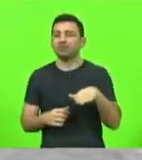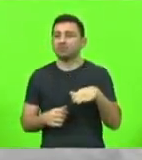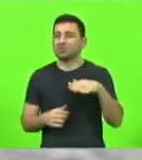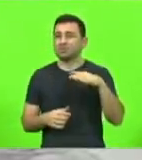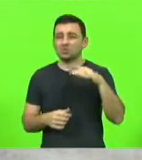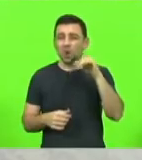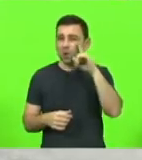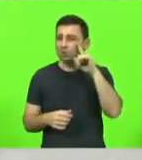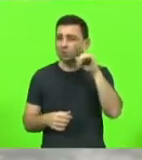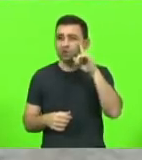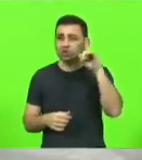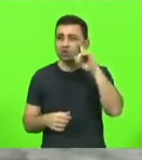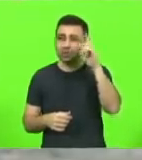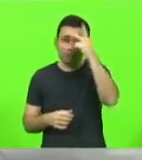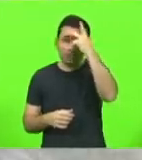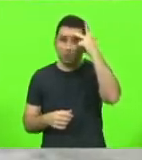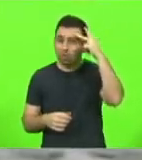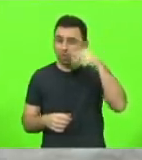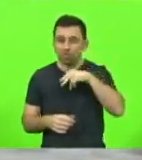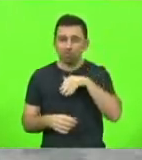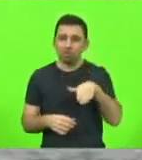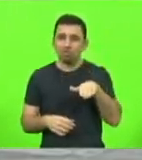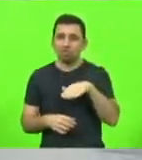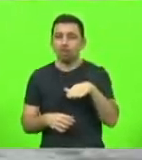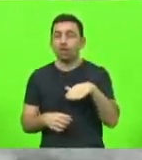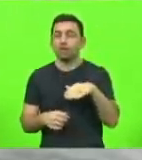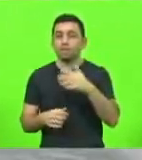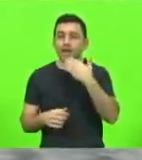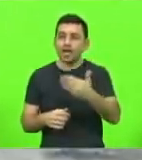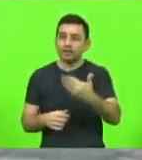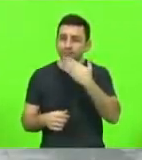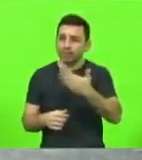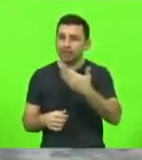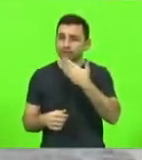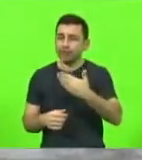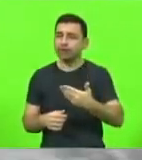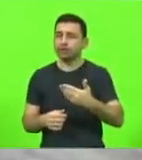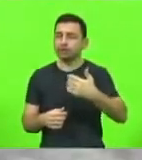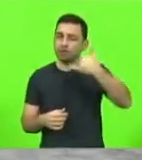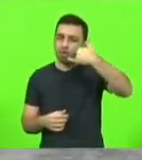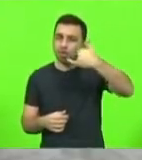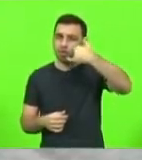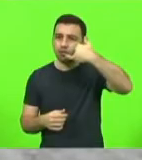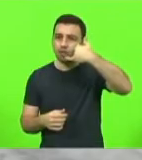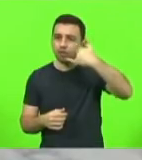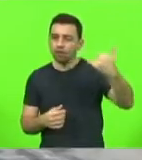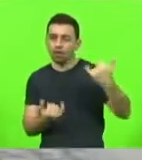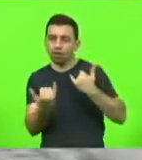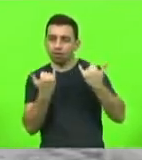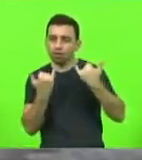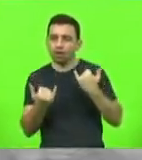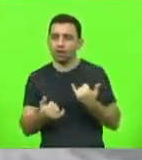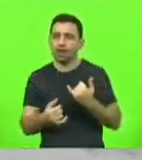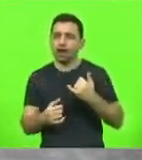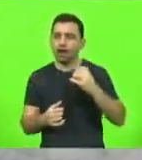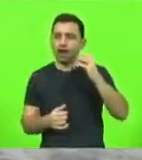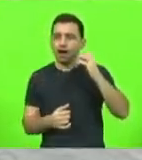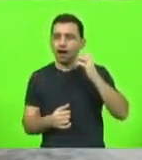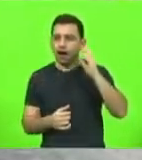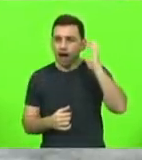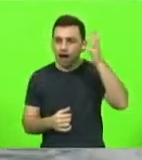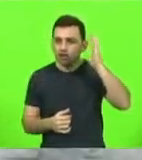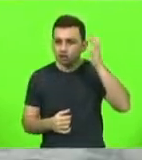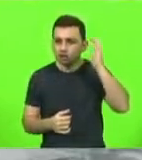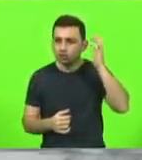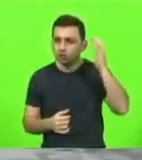todos os dias nos cobrando, falando, ligando, as rádios pedindo para nós